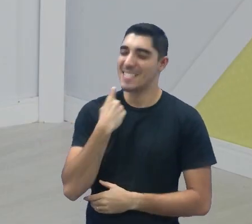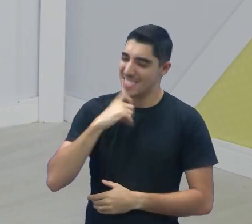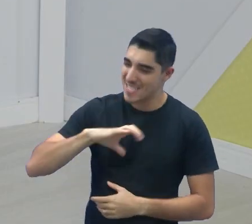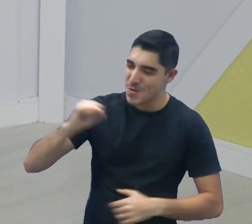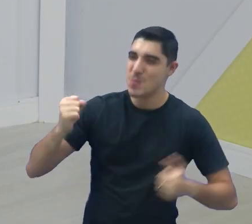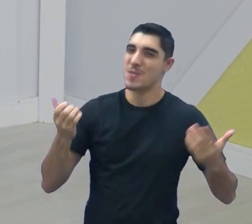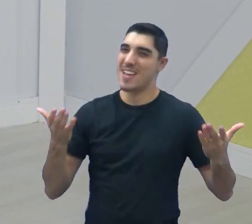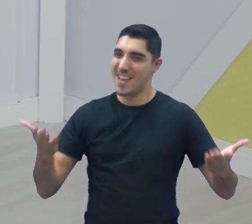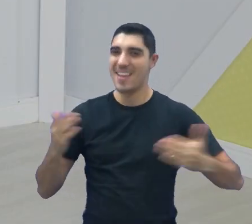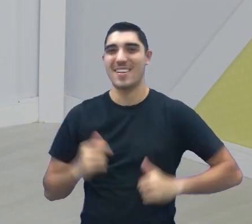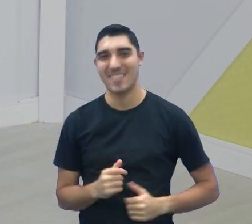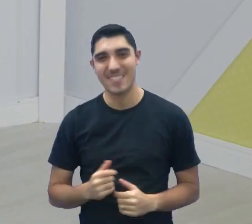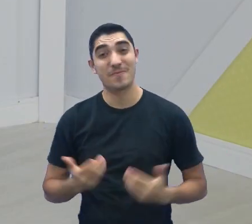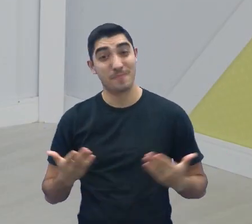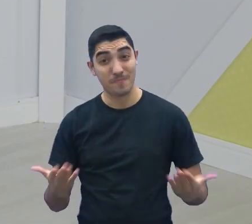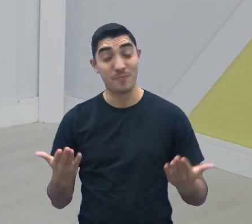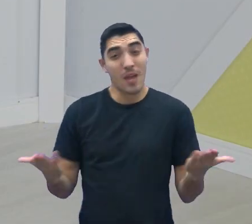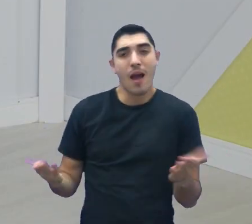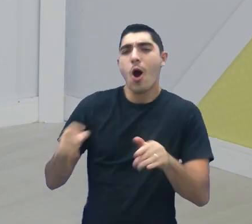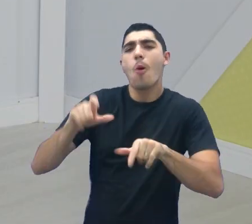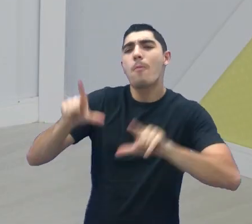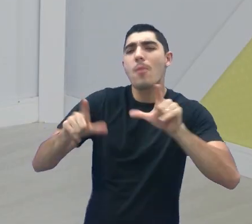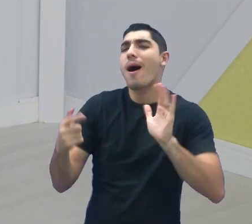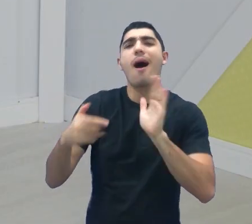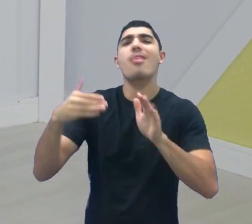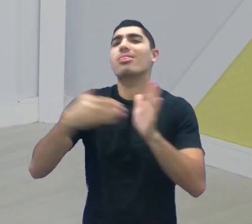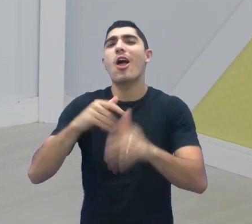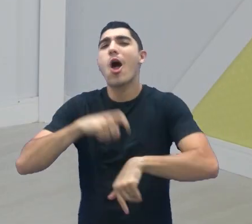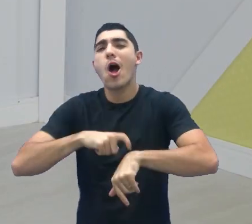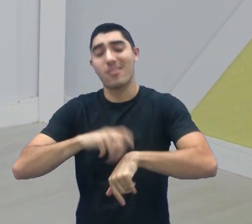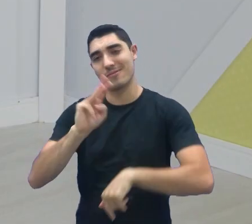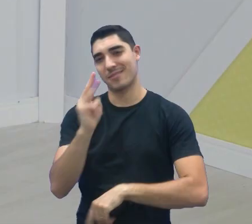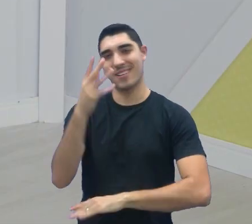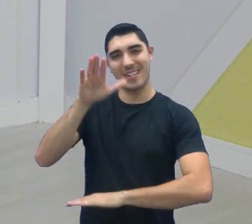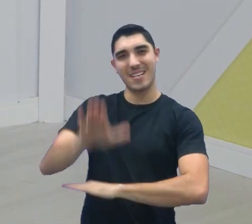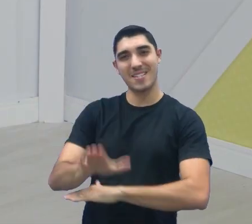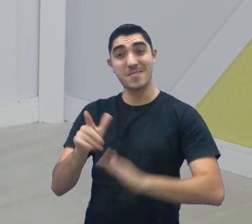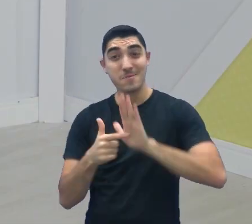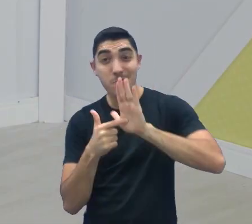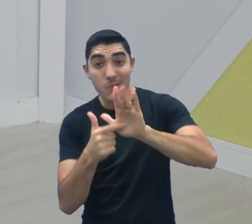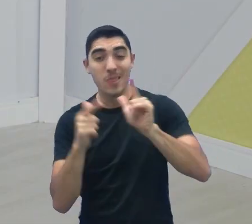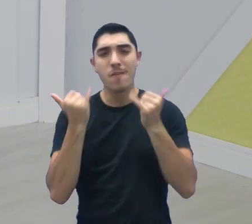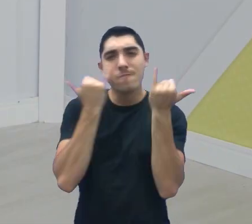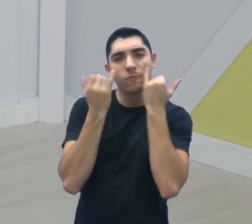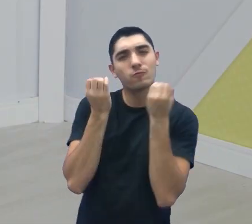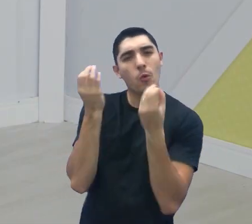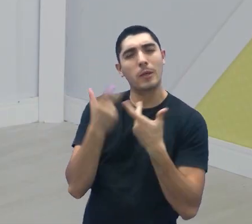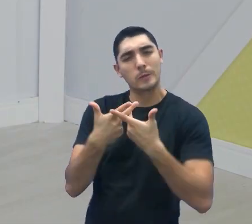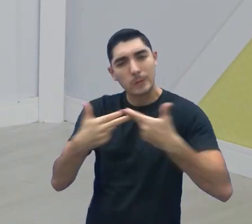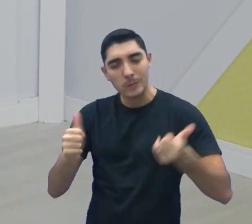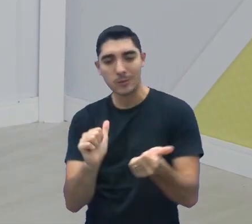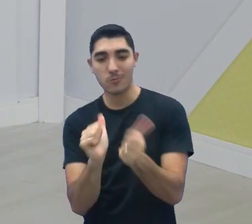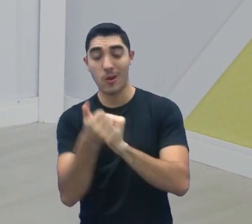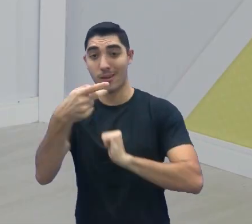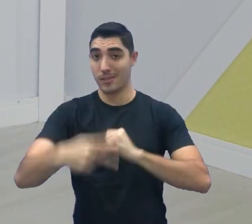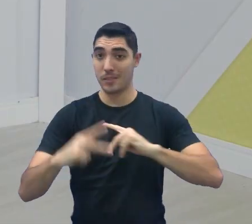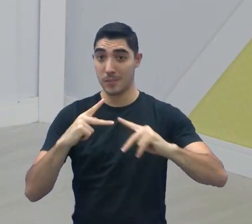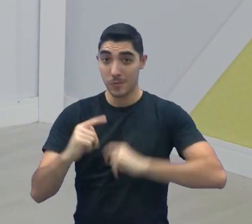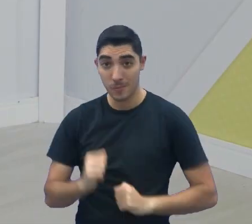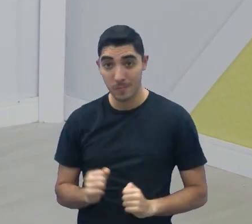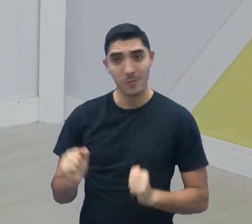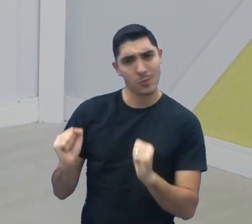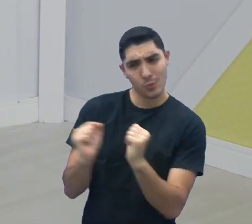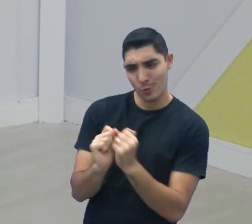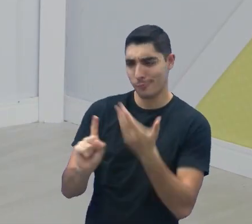Sextou, hein, galera? Vamos até às 3 da tarde, trazendo as principais informações do esporte aqui da nossa cidade. Aqui comigo